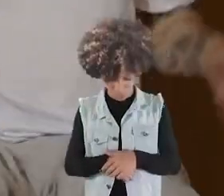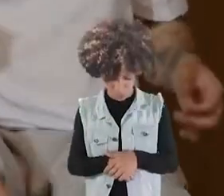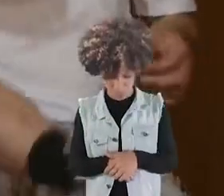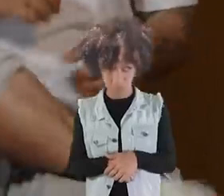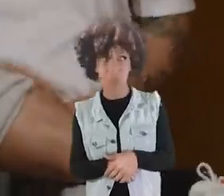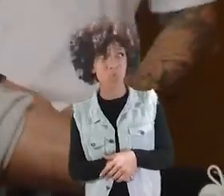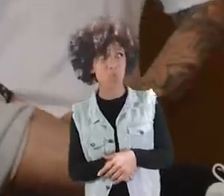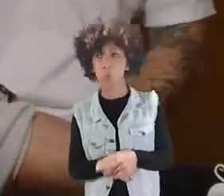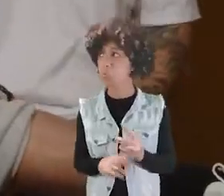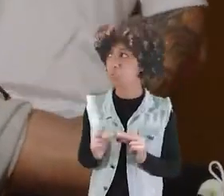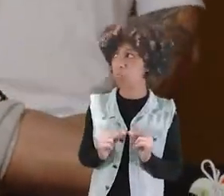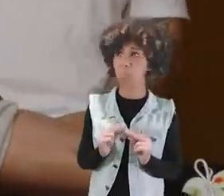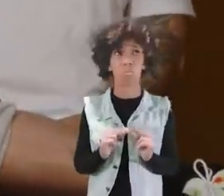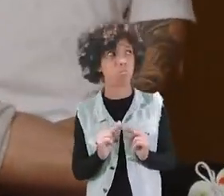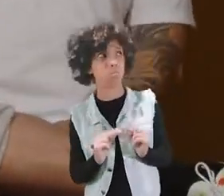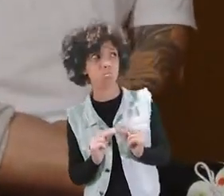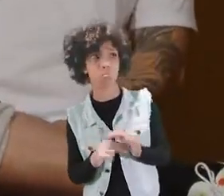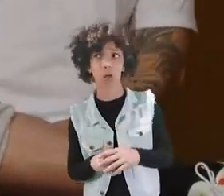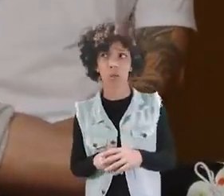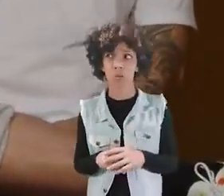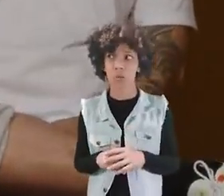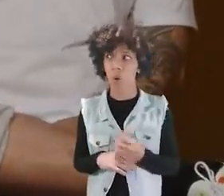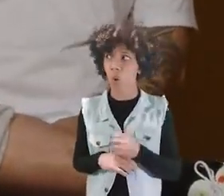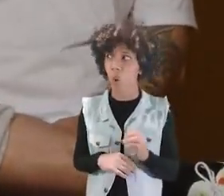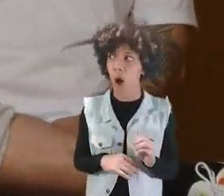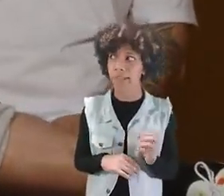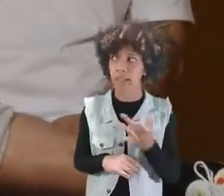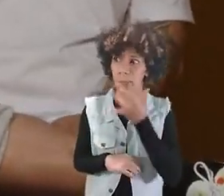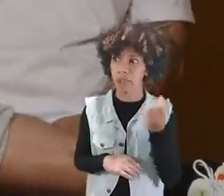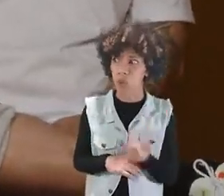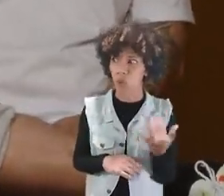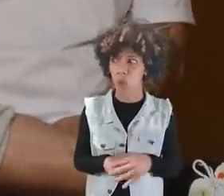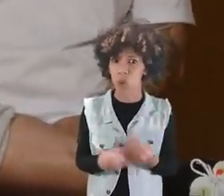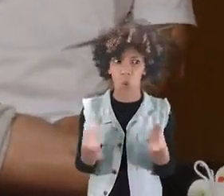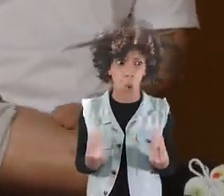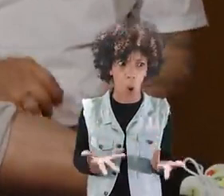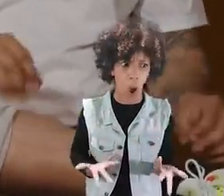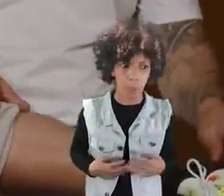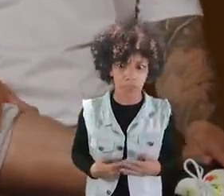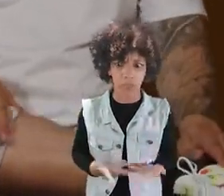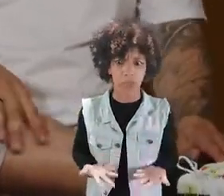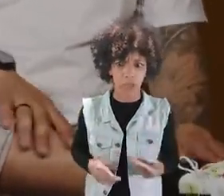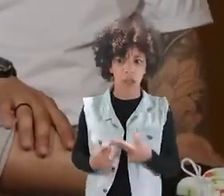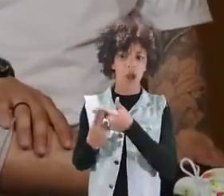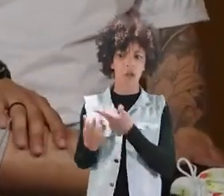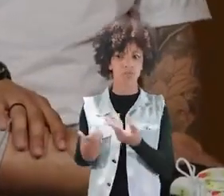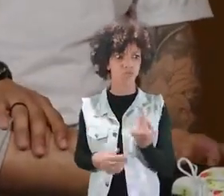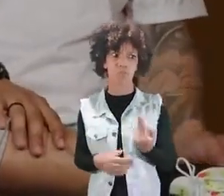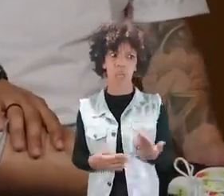falei compadre só tem um olho tem quase 80 cabeça aqui mano eu vou botar junto não